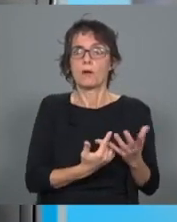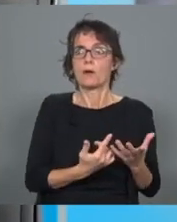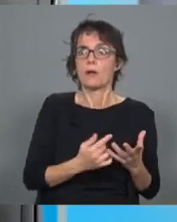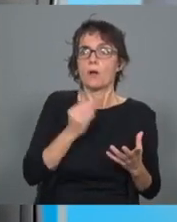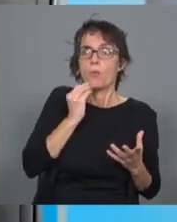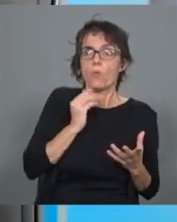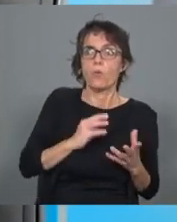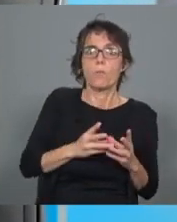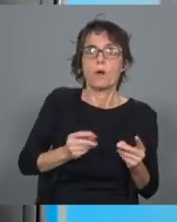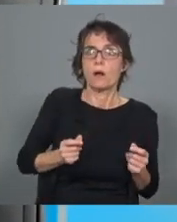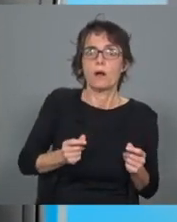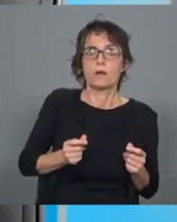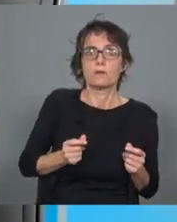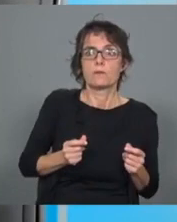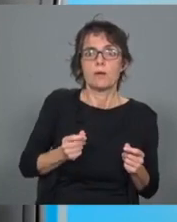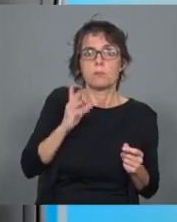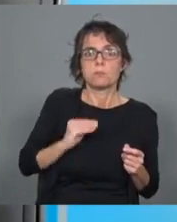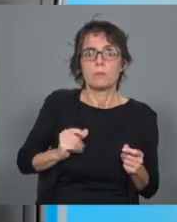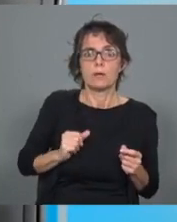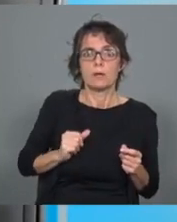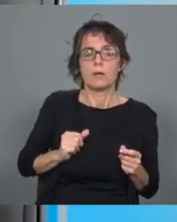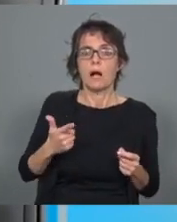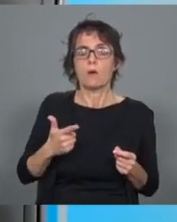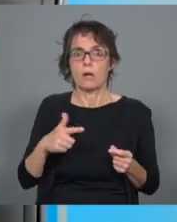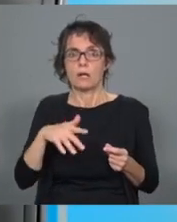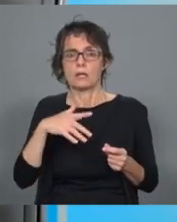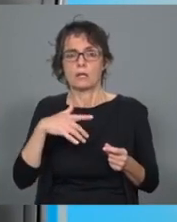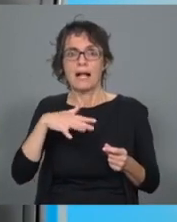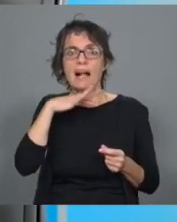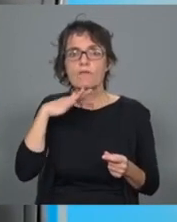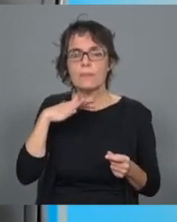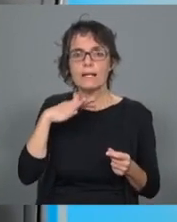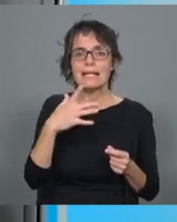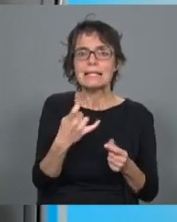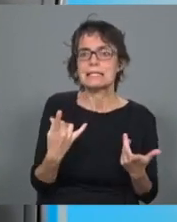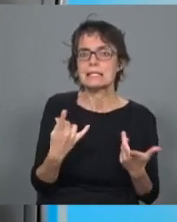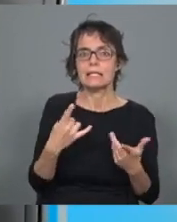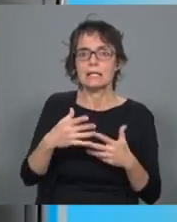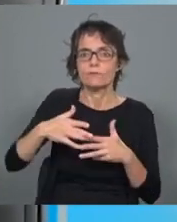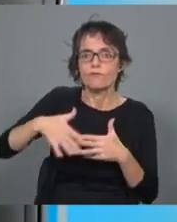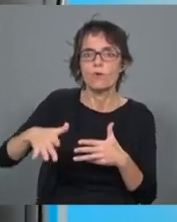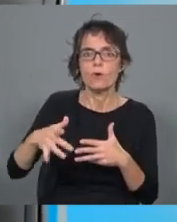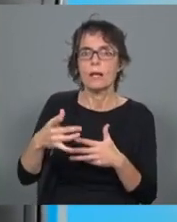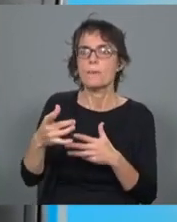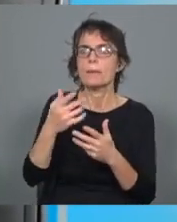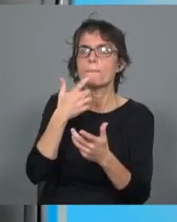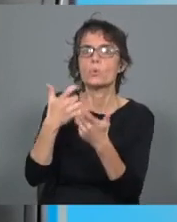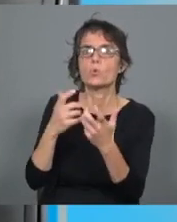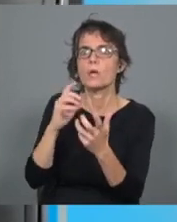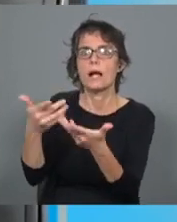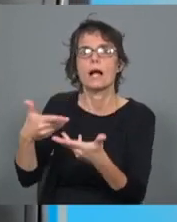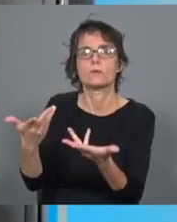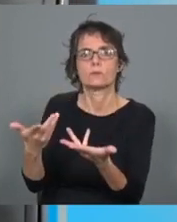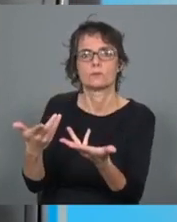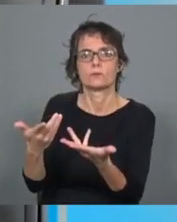terrível no princípio. Essas famílias precisam de sair para encontrar alternativas e, portanto, ainda não temos clareza do que